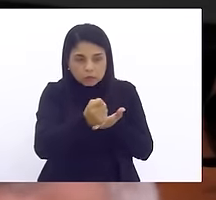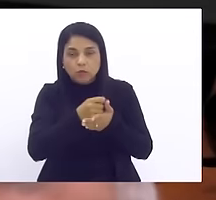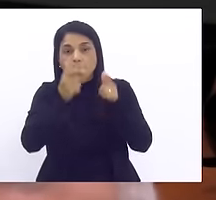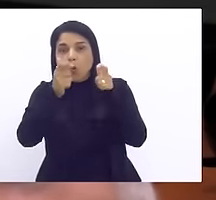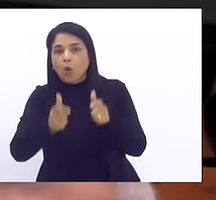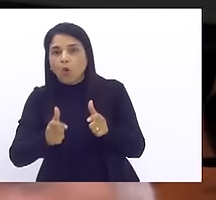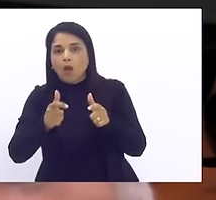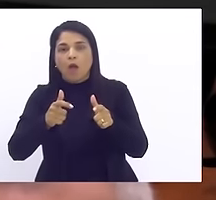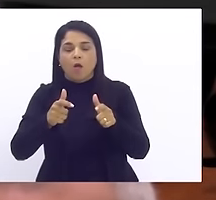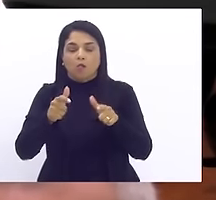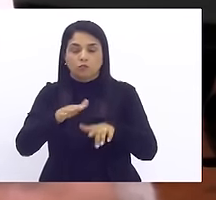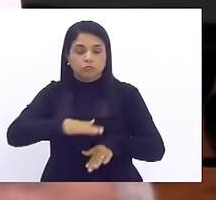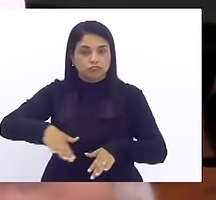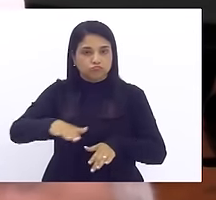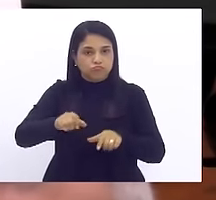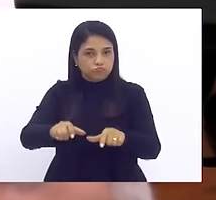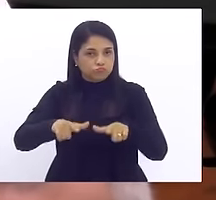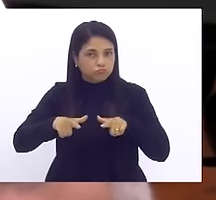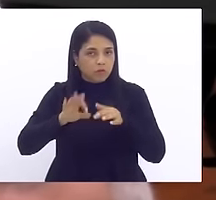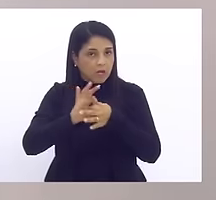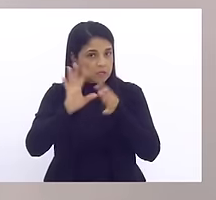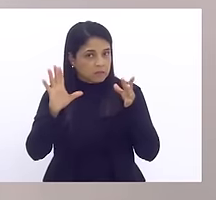de funcionamento do local